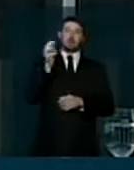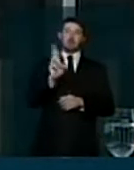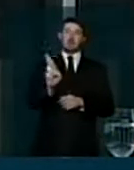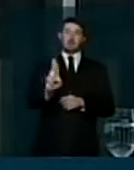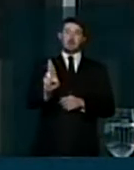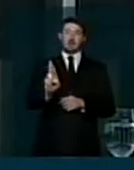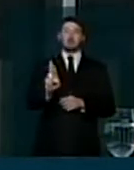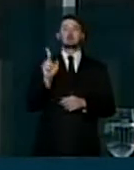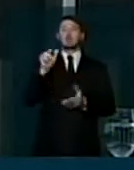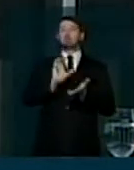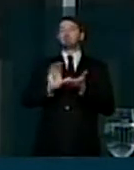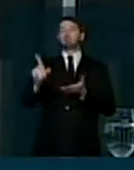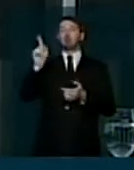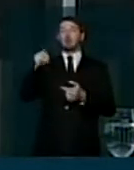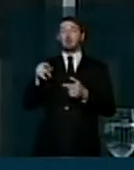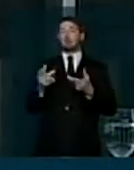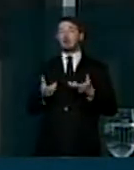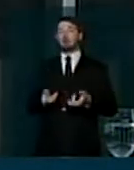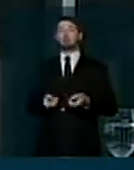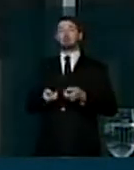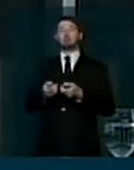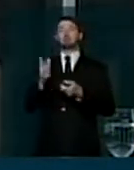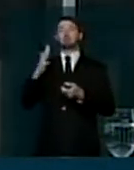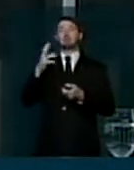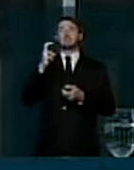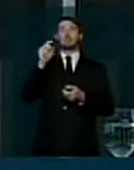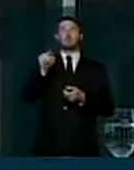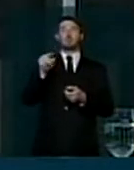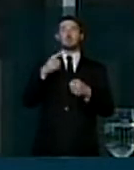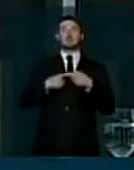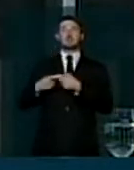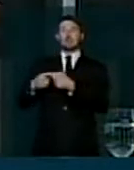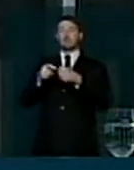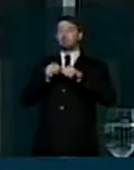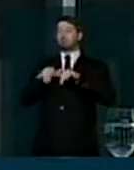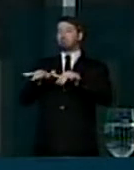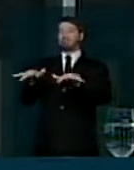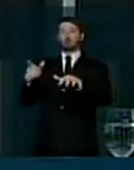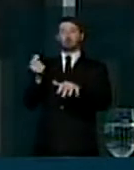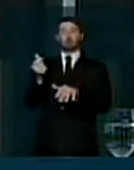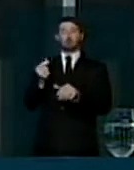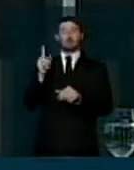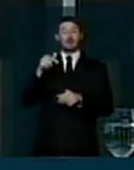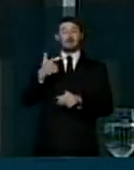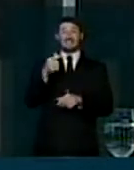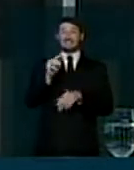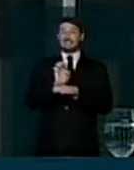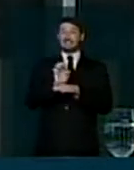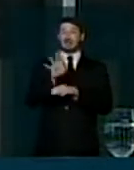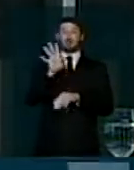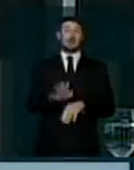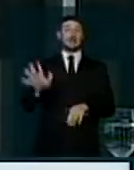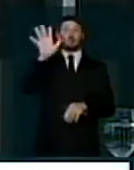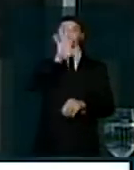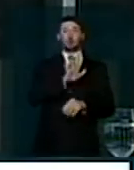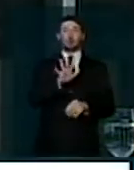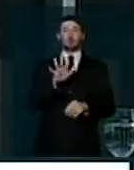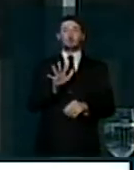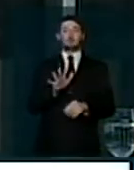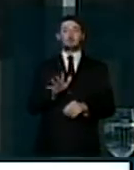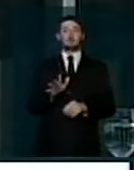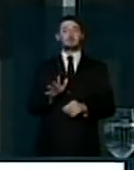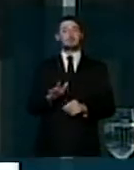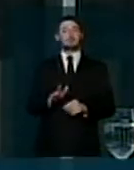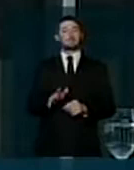reais destinados aos mais de 5 mil municípios, aos 27 estados da federação, que estão